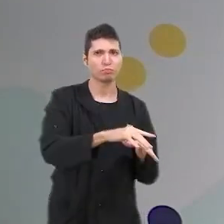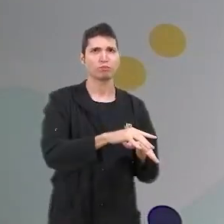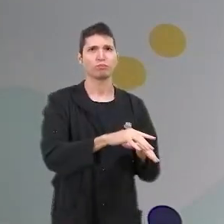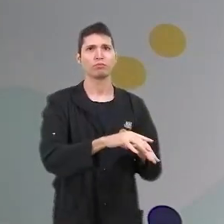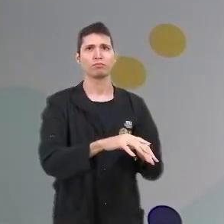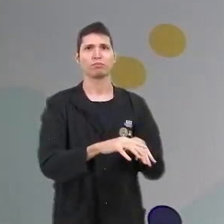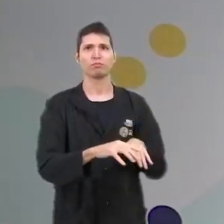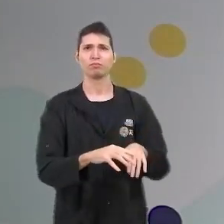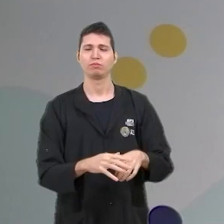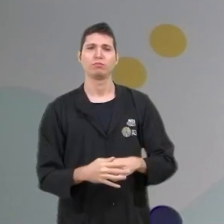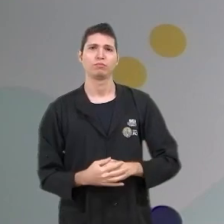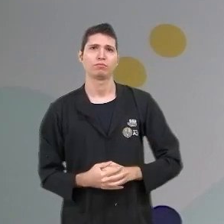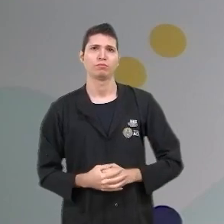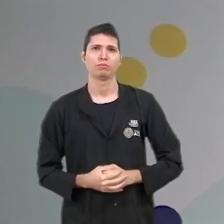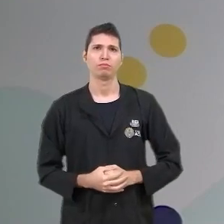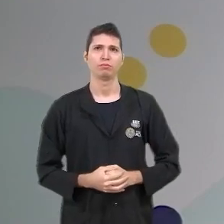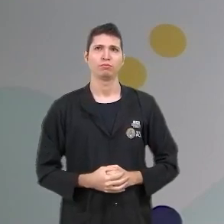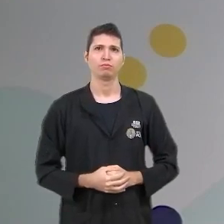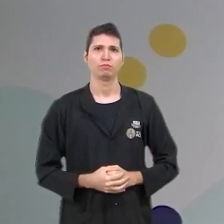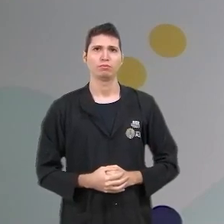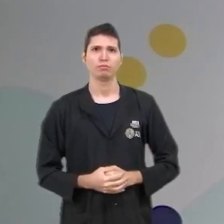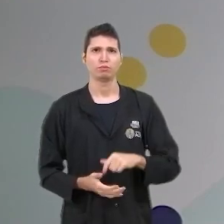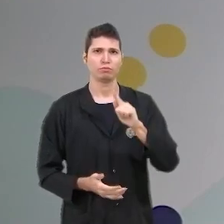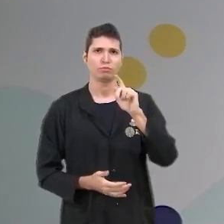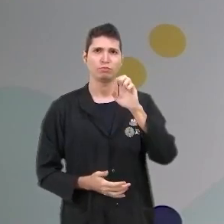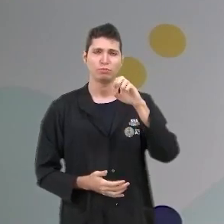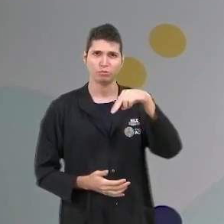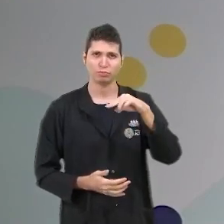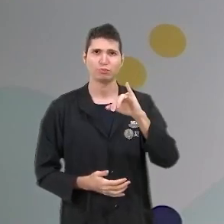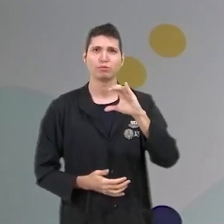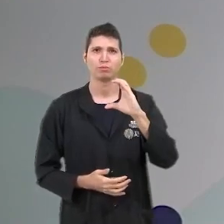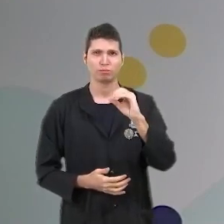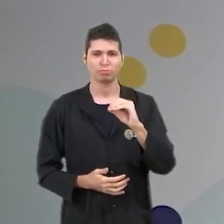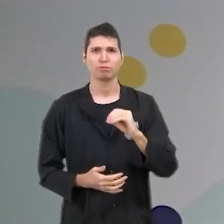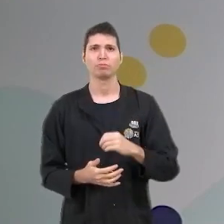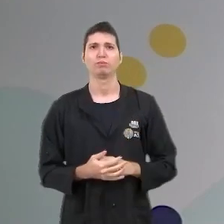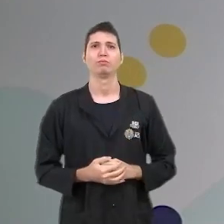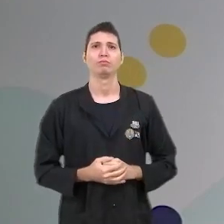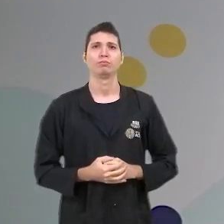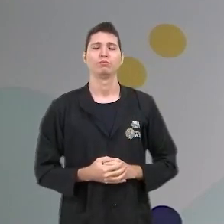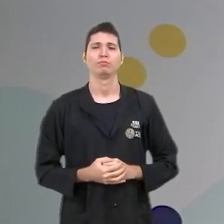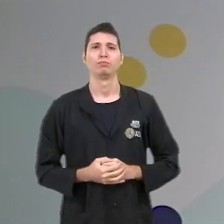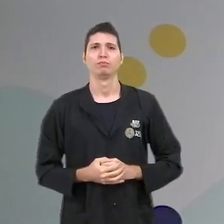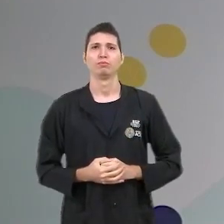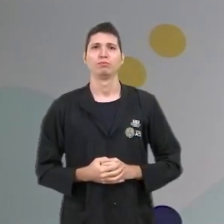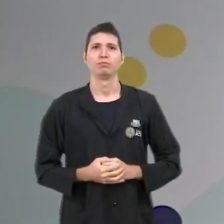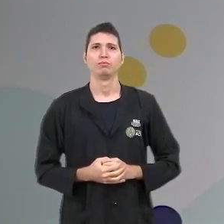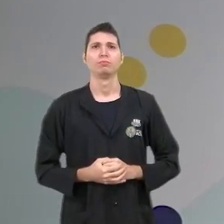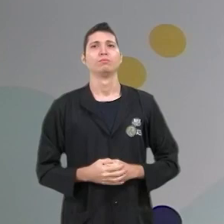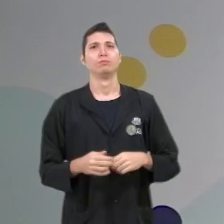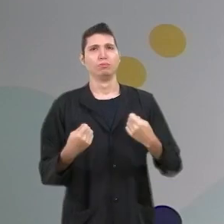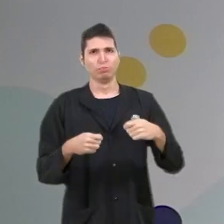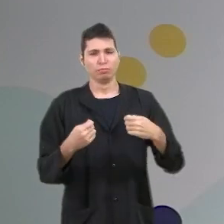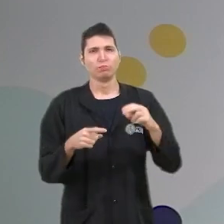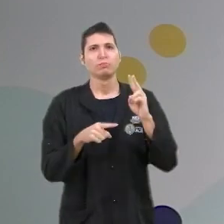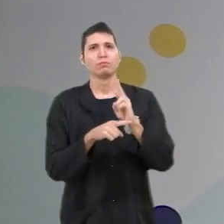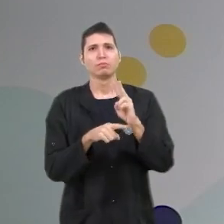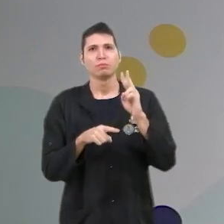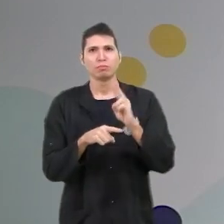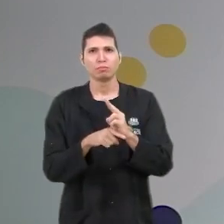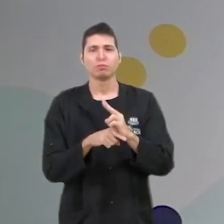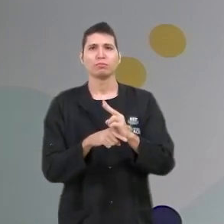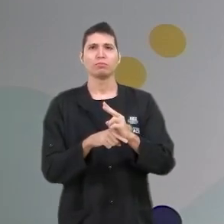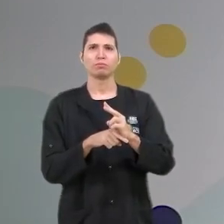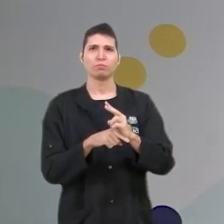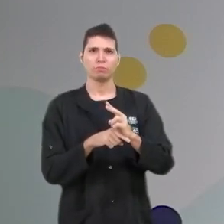início, tem que manter os indivíduos, a biodiversidade, e manter esses indivíduos